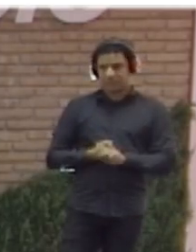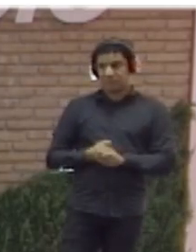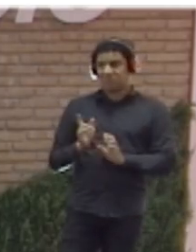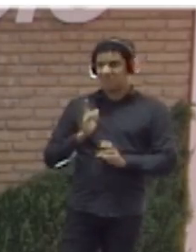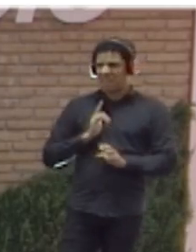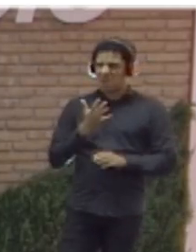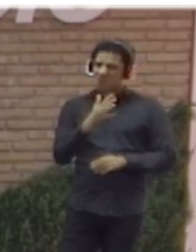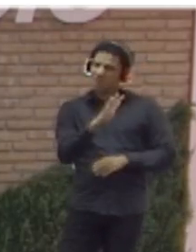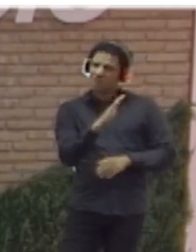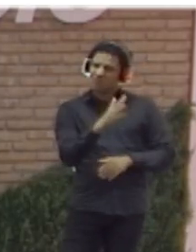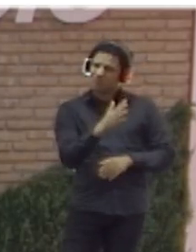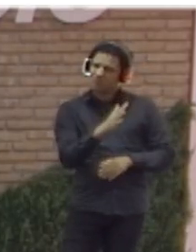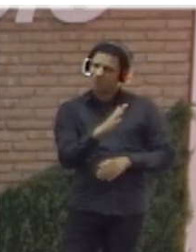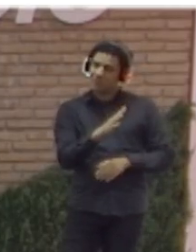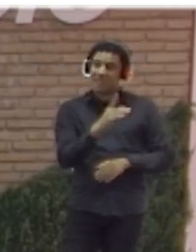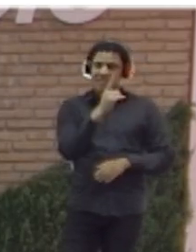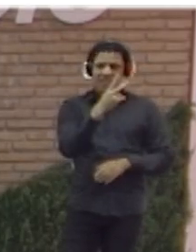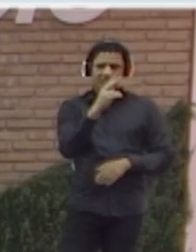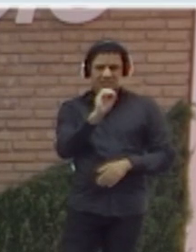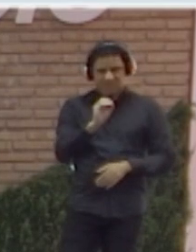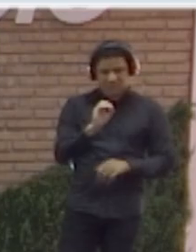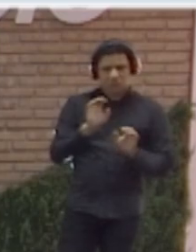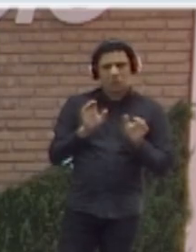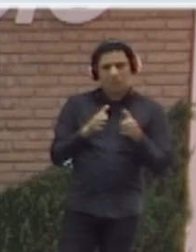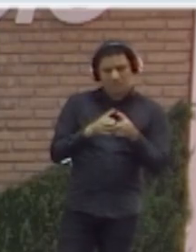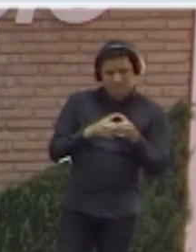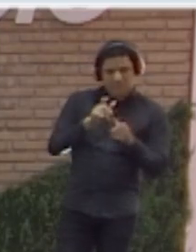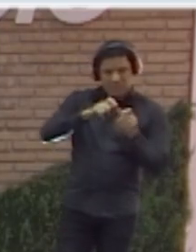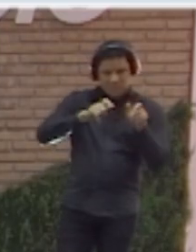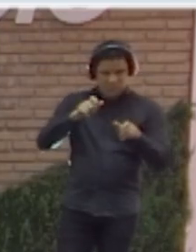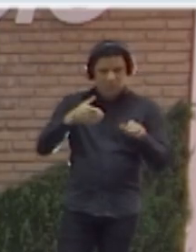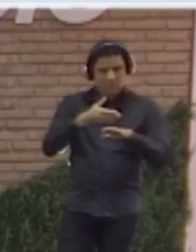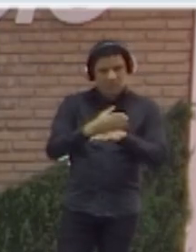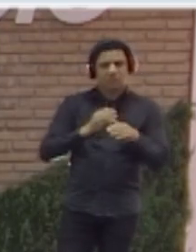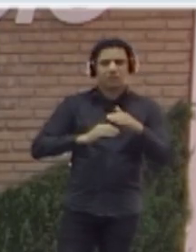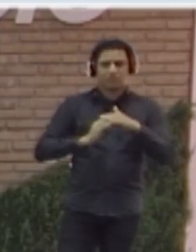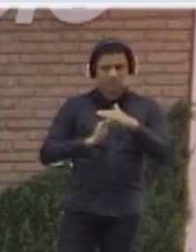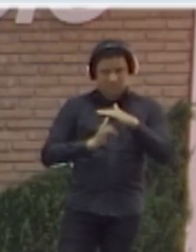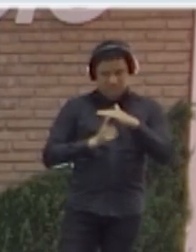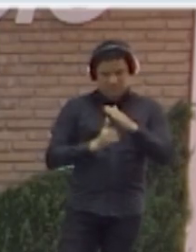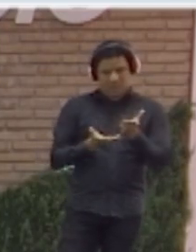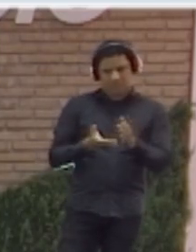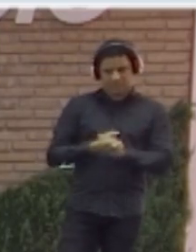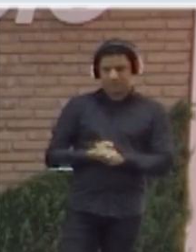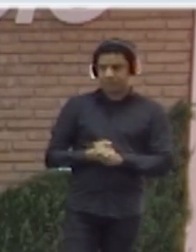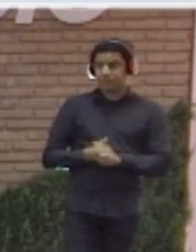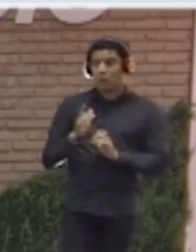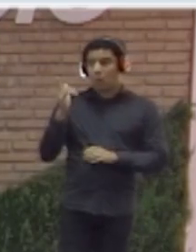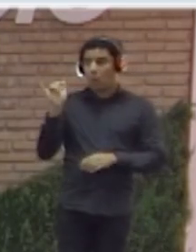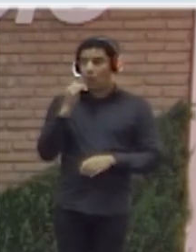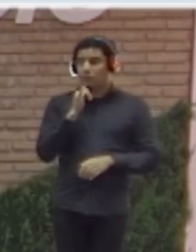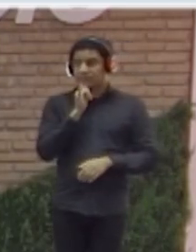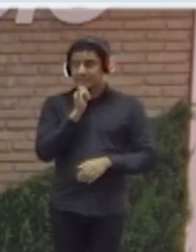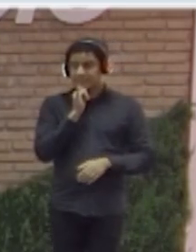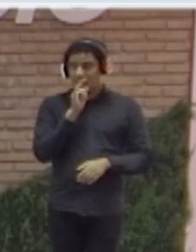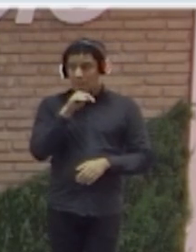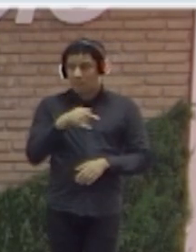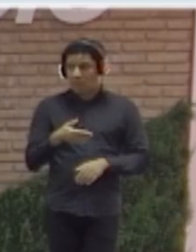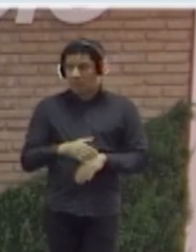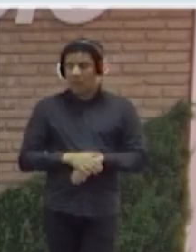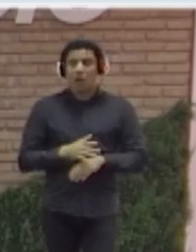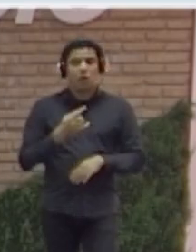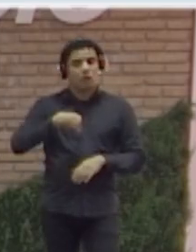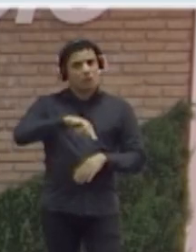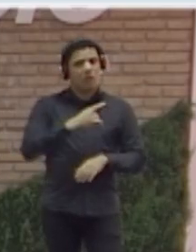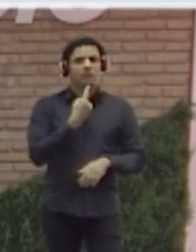de 120 membros na nossa comunidade de startups atualmente. E um outro exemplo é que nós somos número